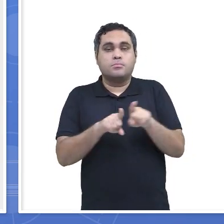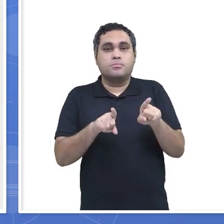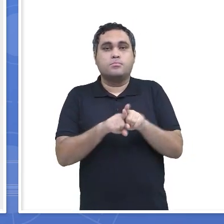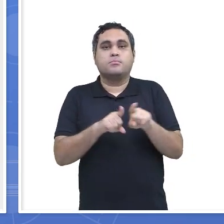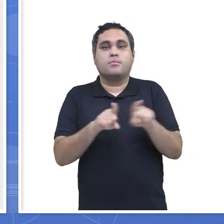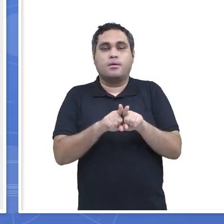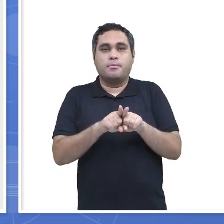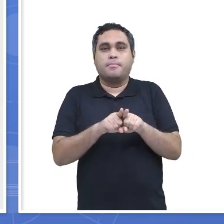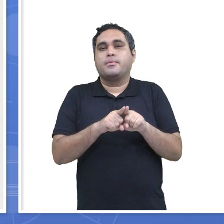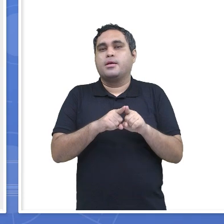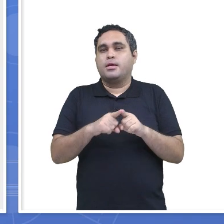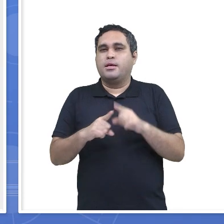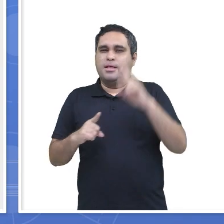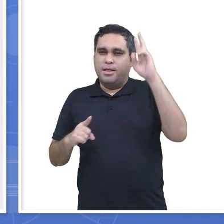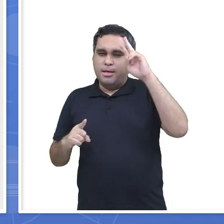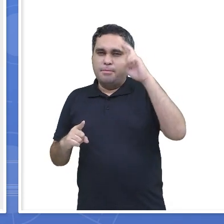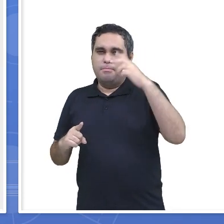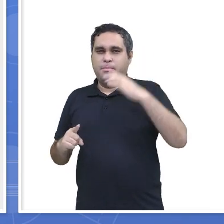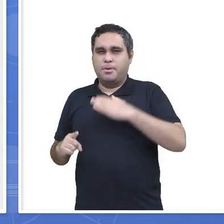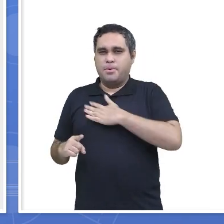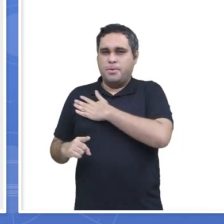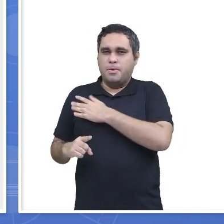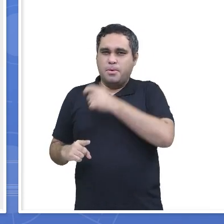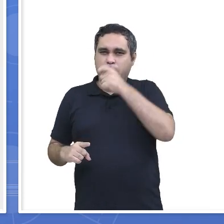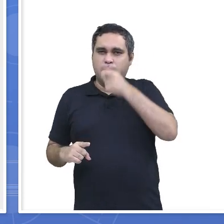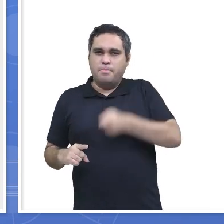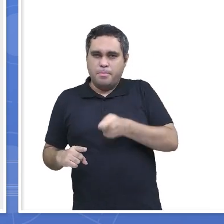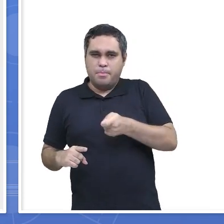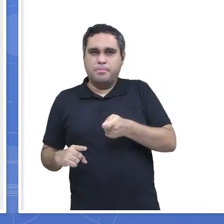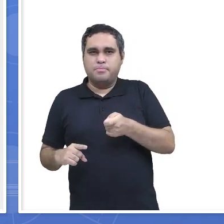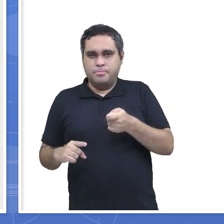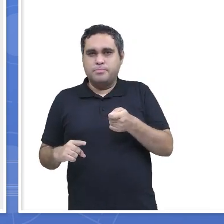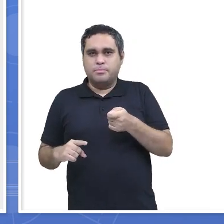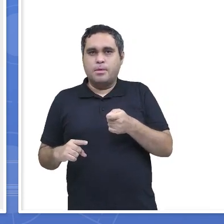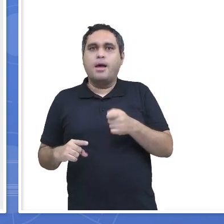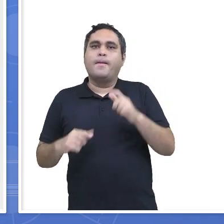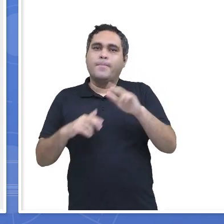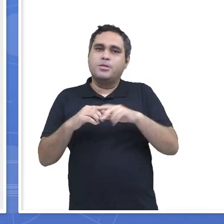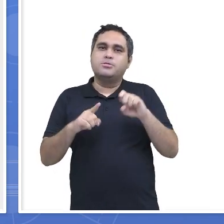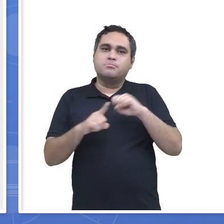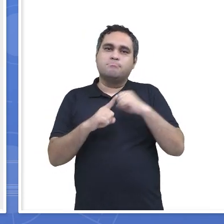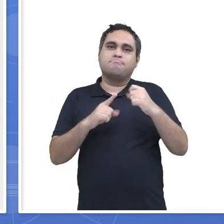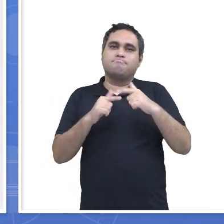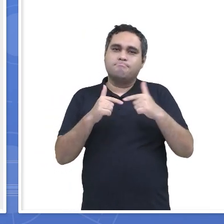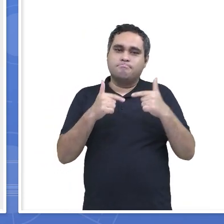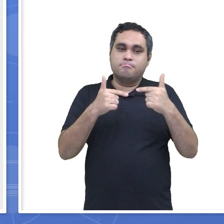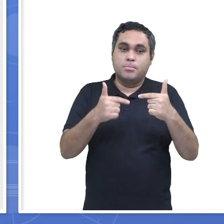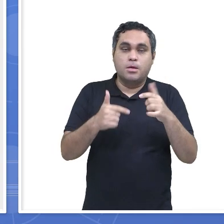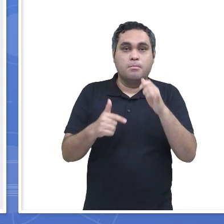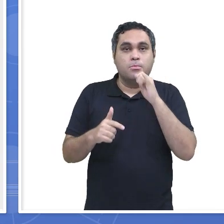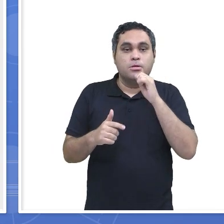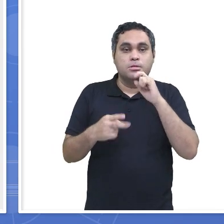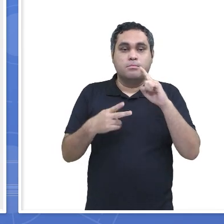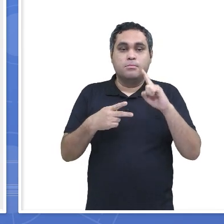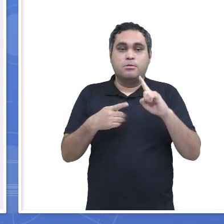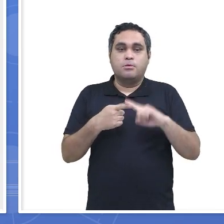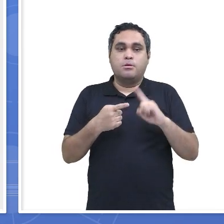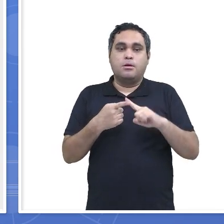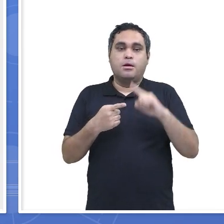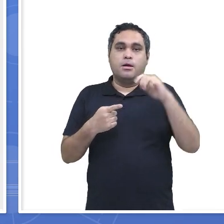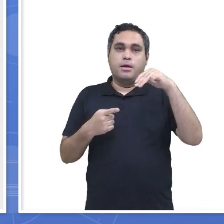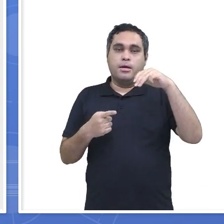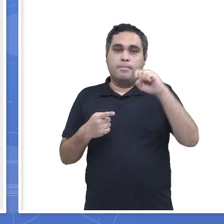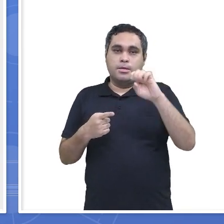esses movimentos, como por exemplo o MST, Movimento dos Trabalhadores Rurais Sem